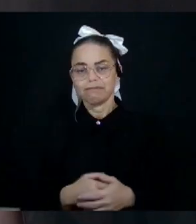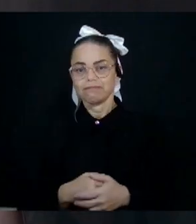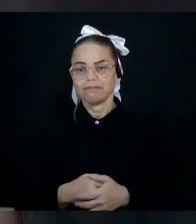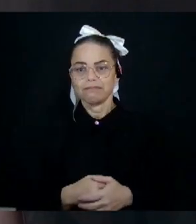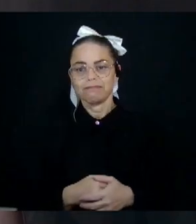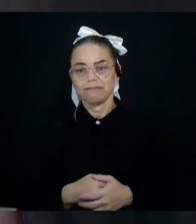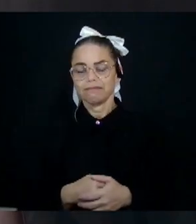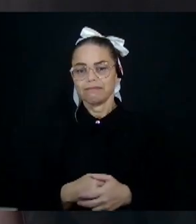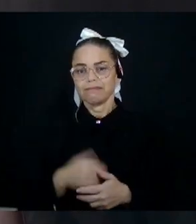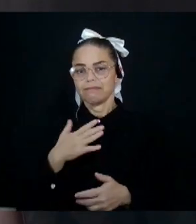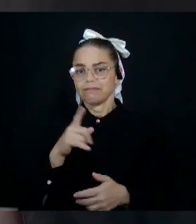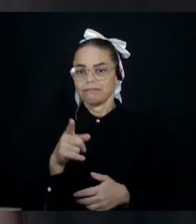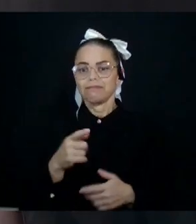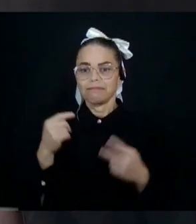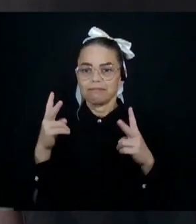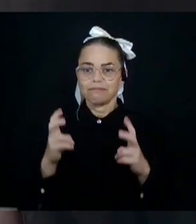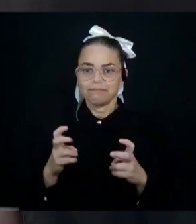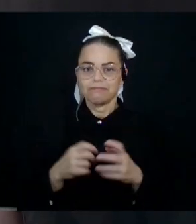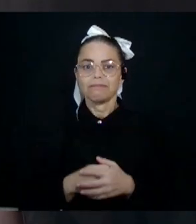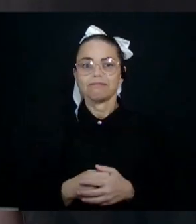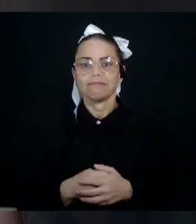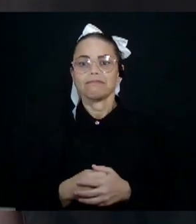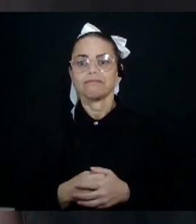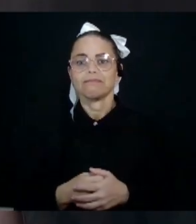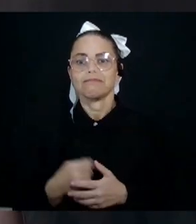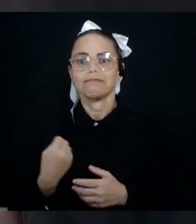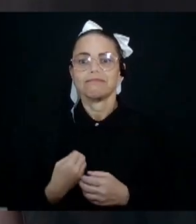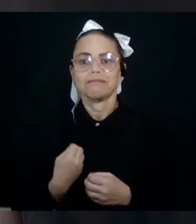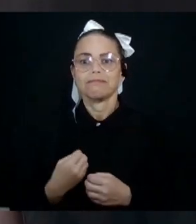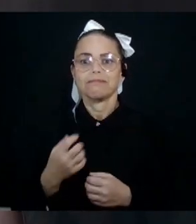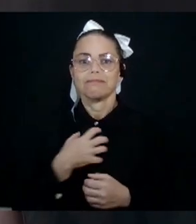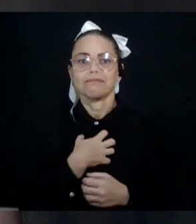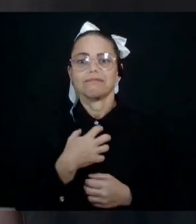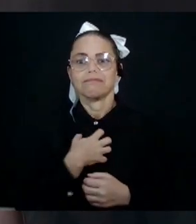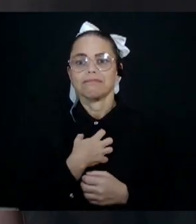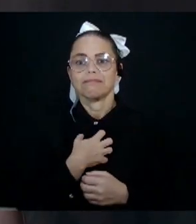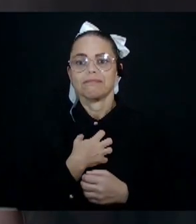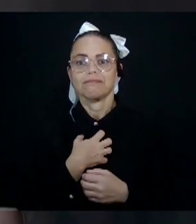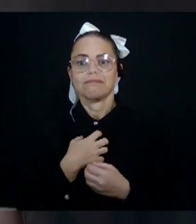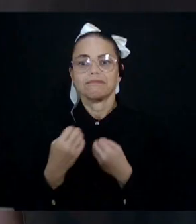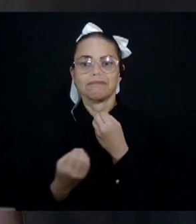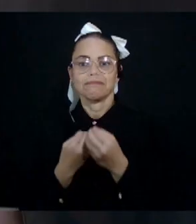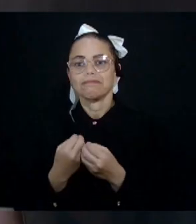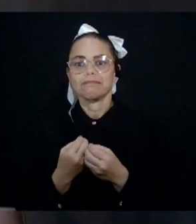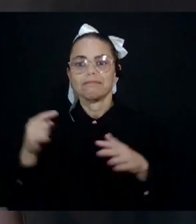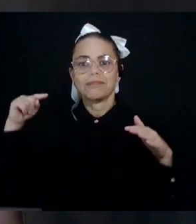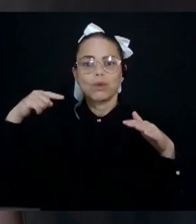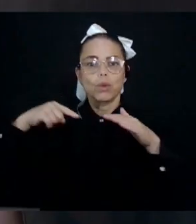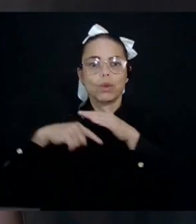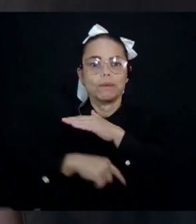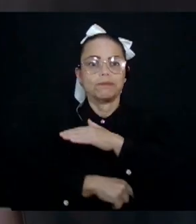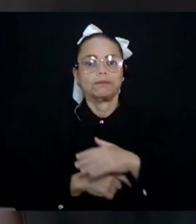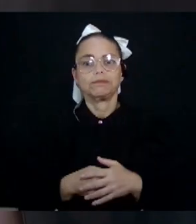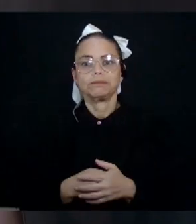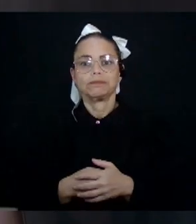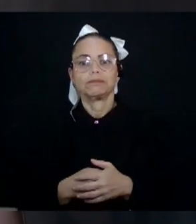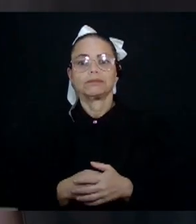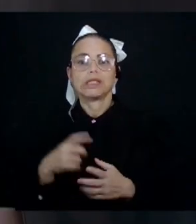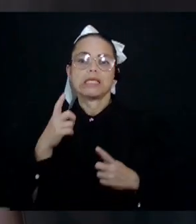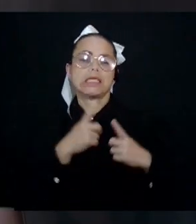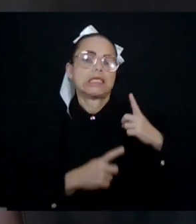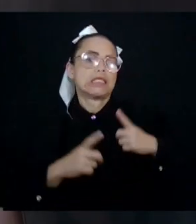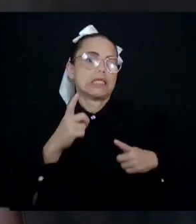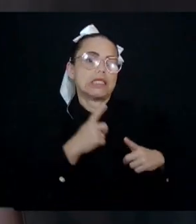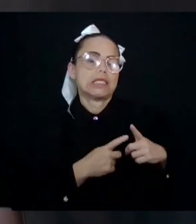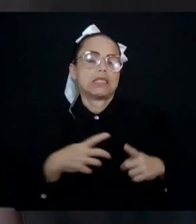que você está me colocando, né, é esse sentimento um pouco mais profundo, né, Uhum. de uma depressão, um